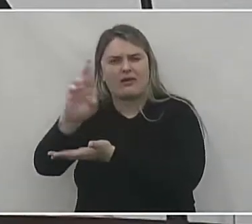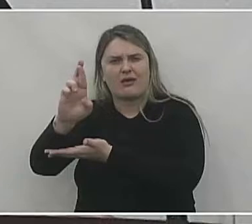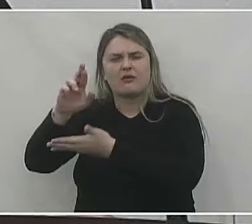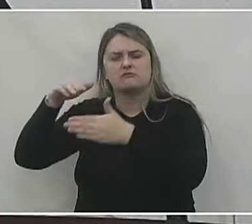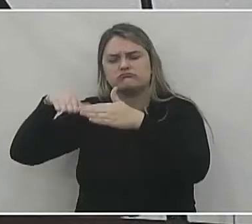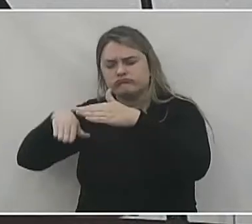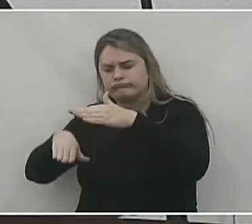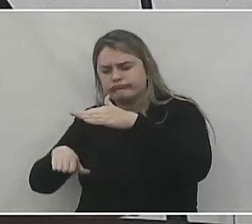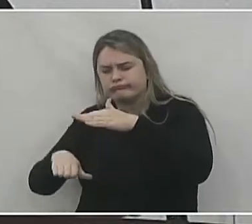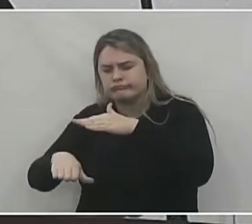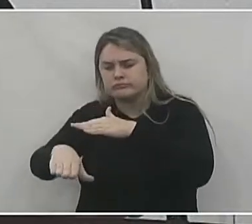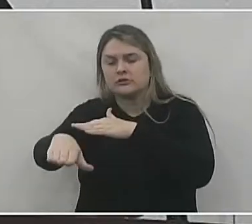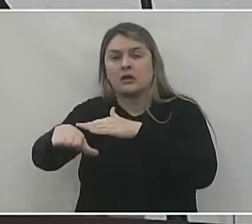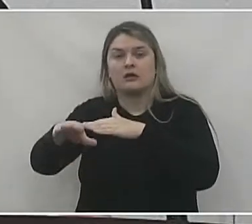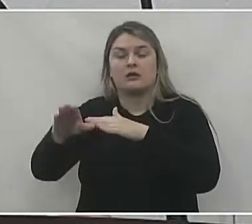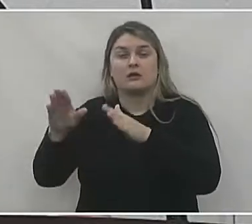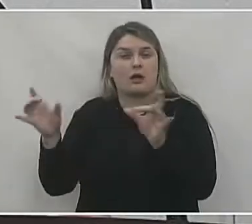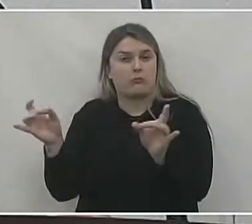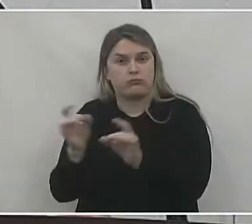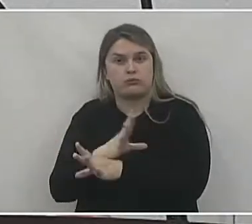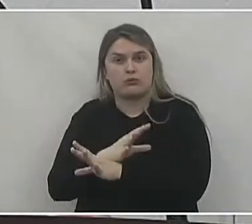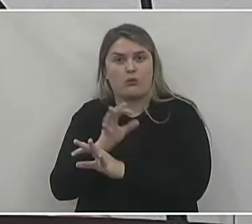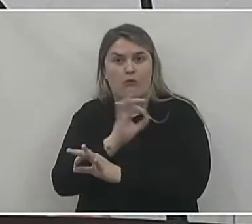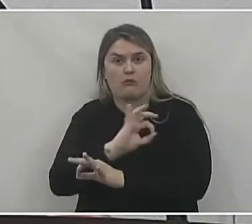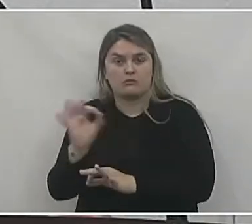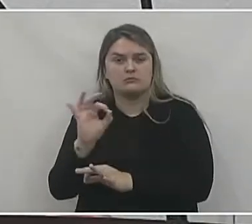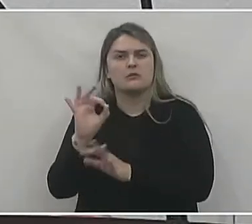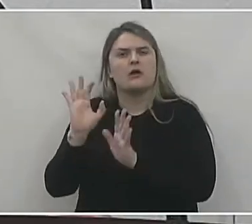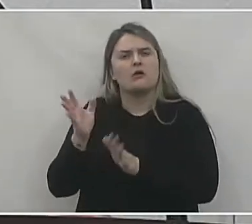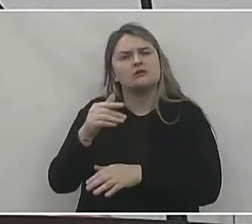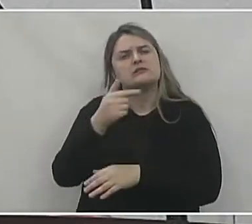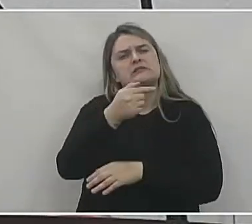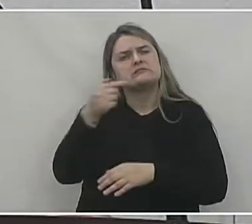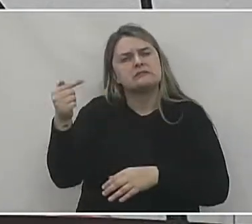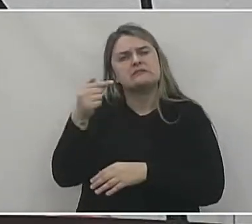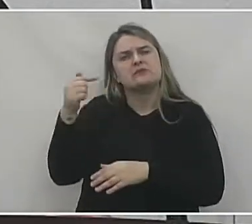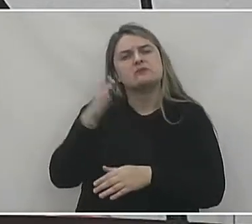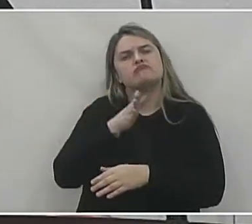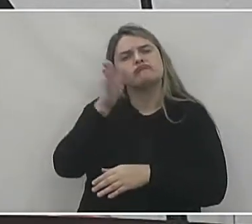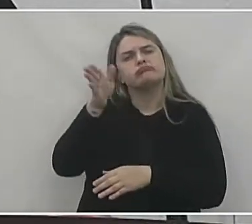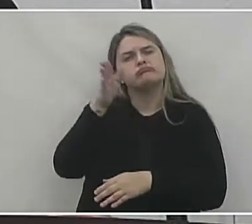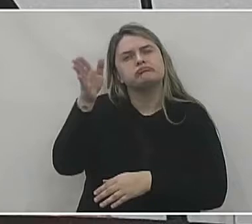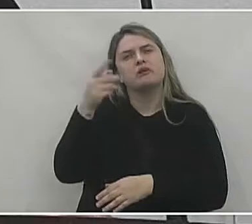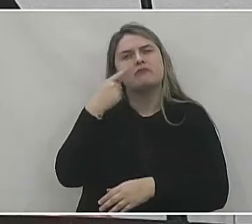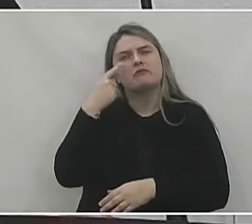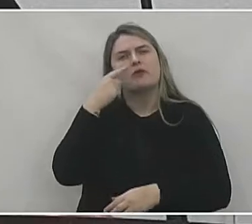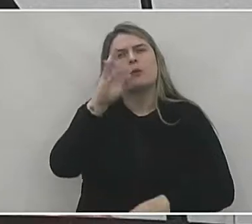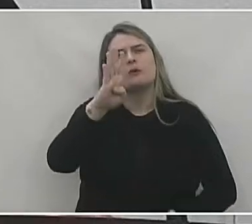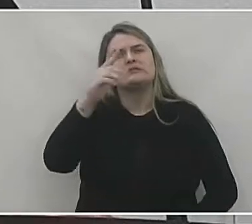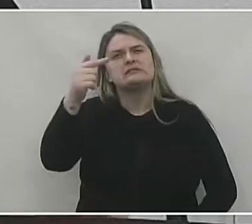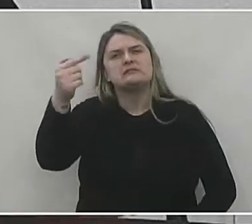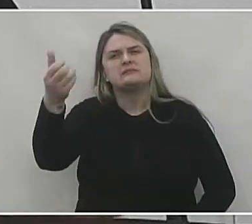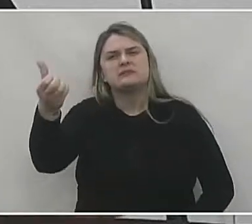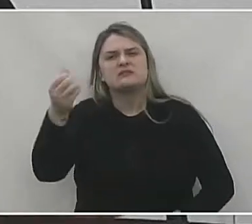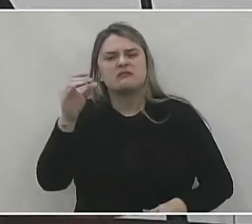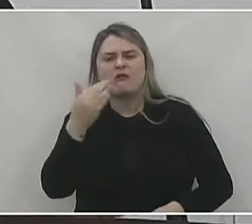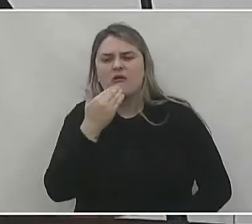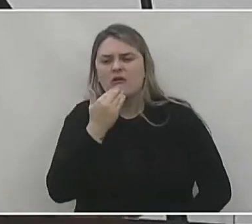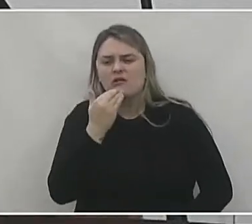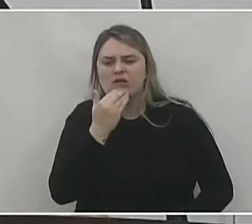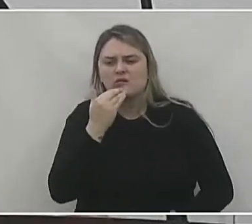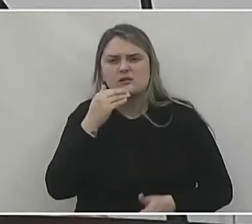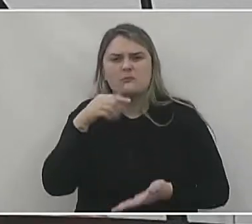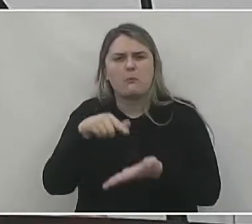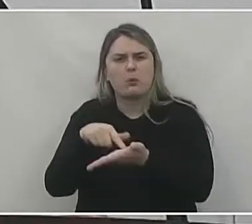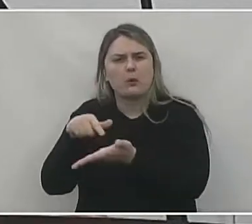Vitória. E agora eu passava quase que toda semana na 476 e só via buraco. E de